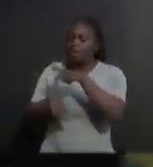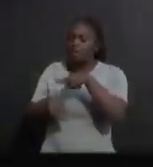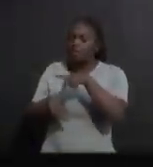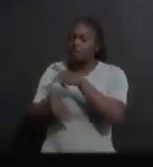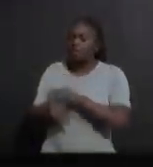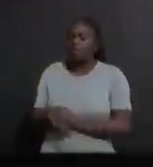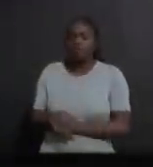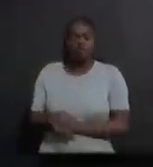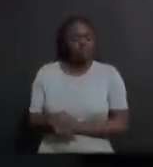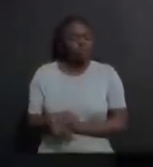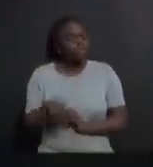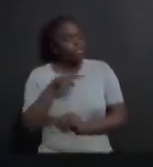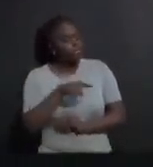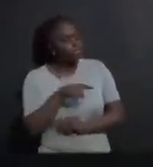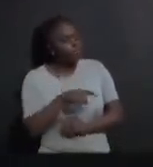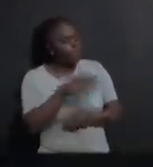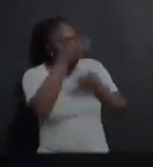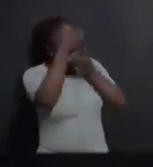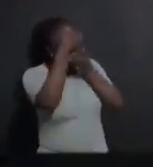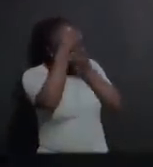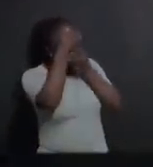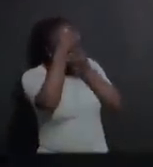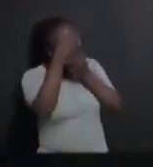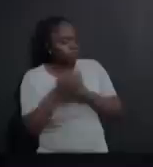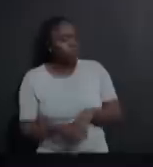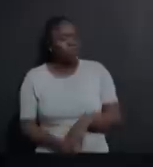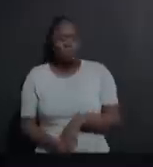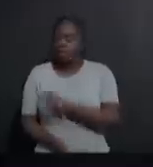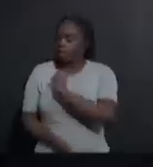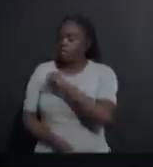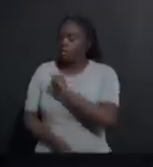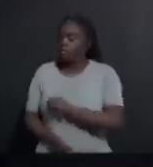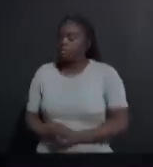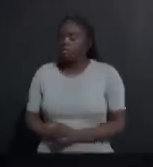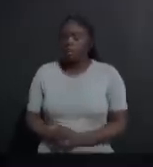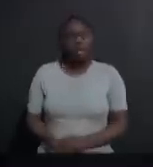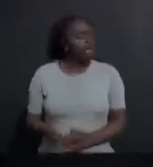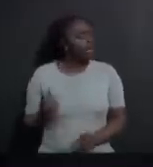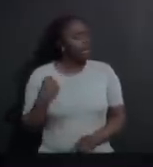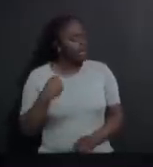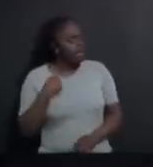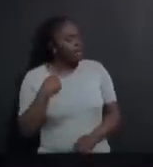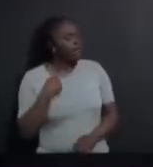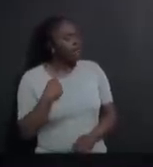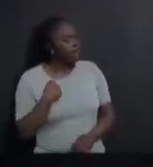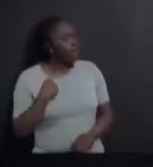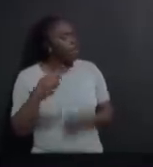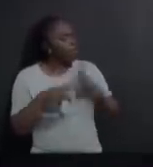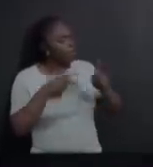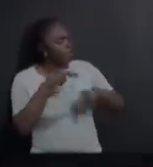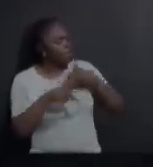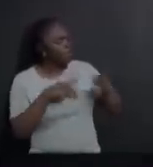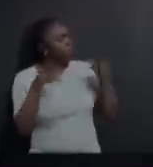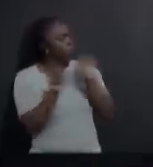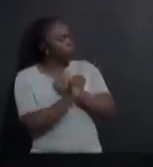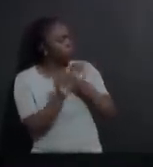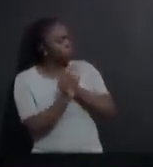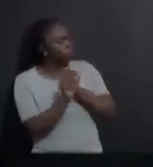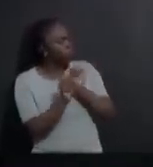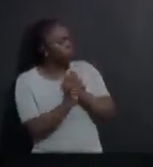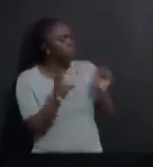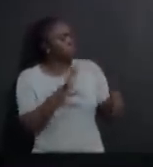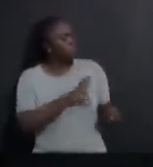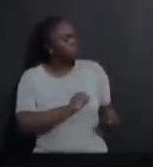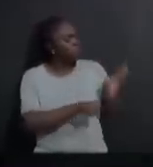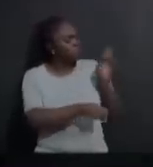é muçulmano? Ele falou: sou. Falei: olha, eu admiro os muçulmanos. Povo apaixonado, assim, de um zelo